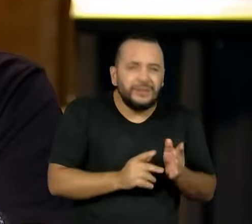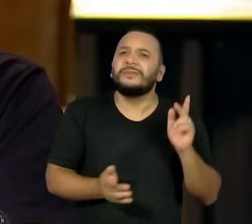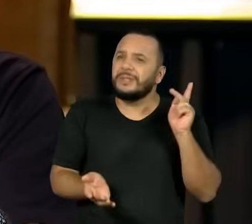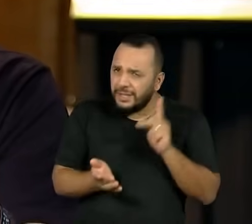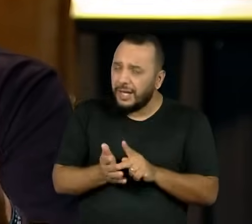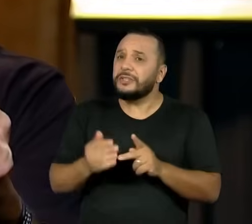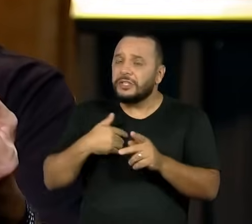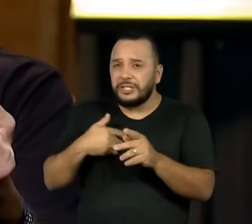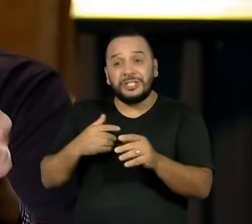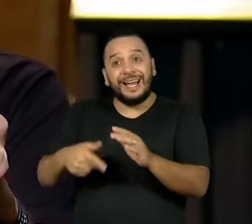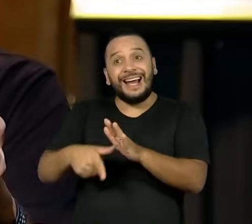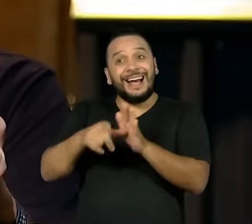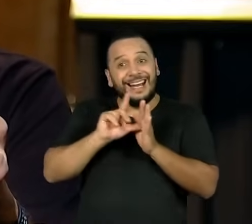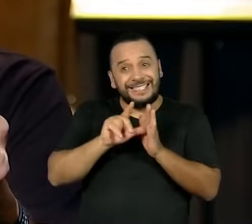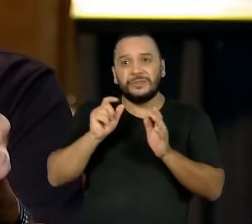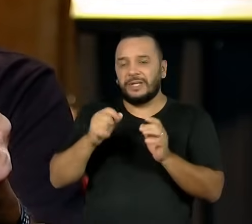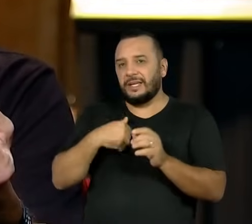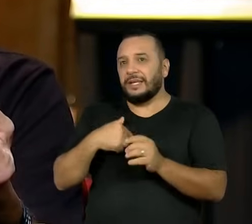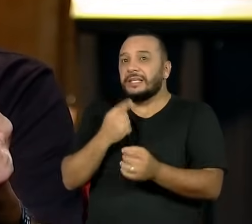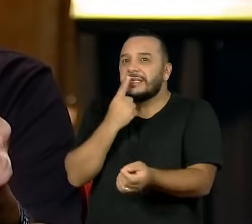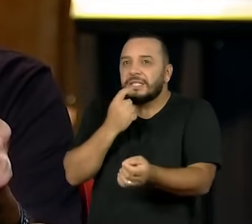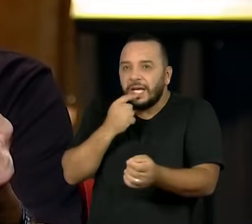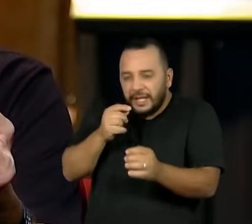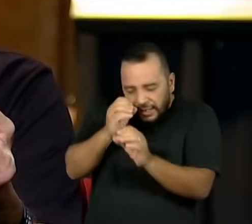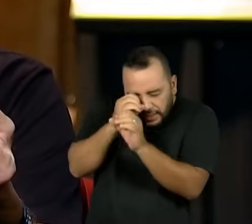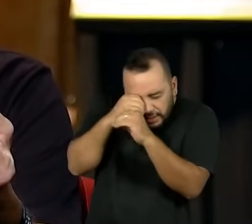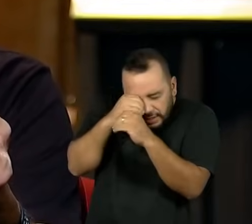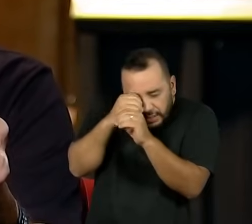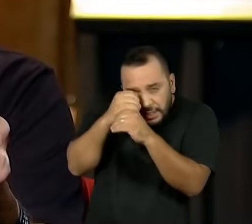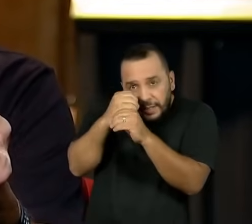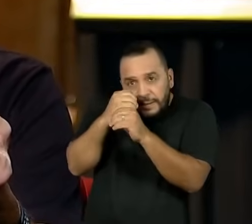no sangue antes da experiência com a ayahuasca e depois